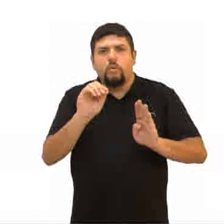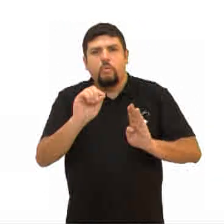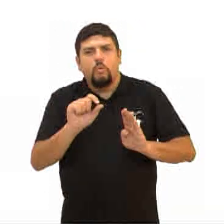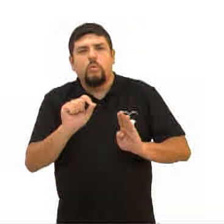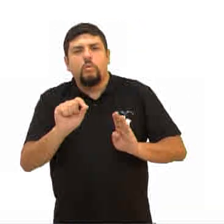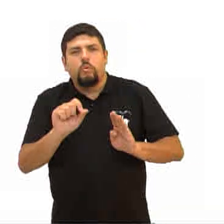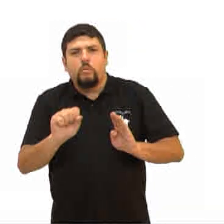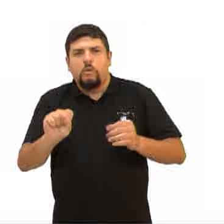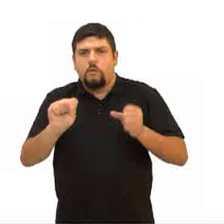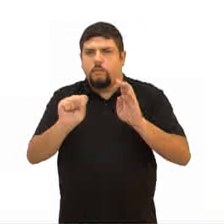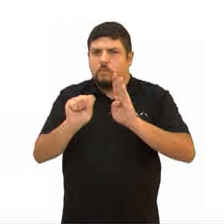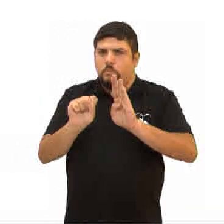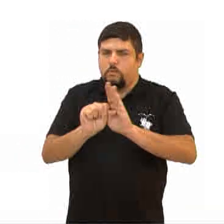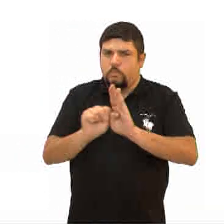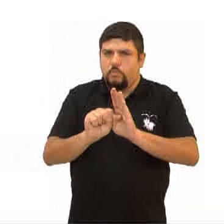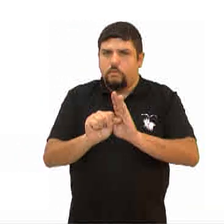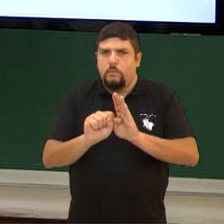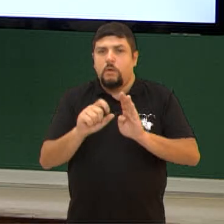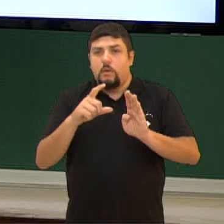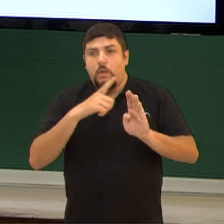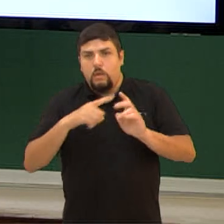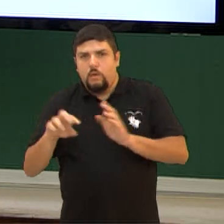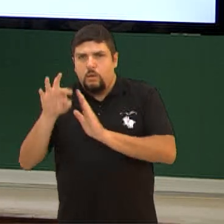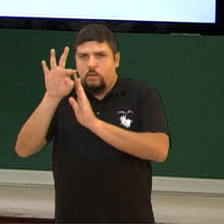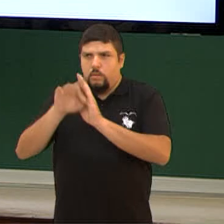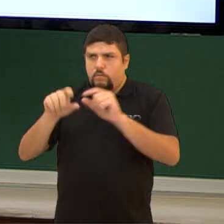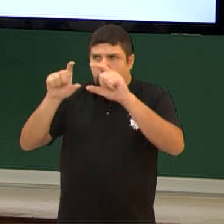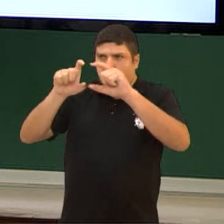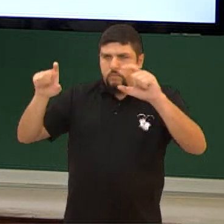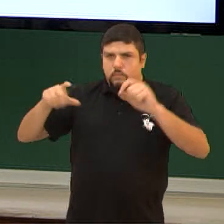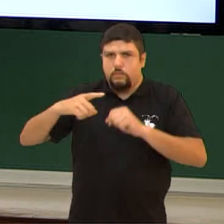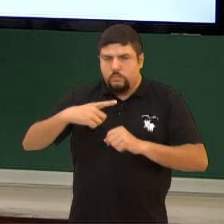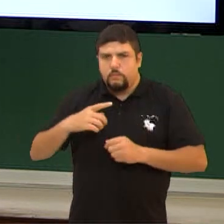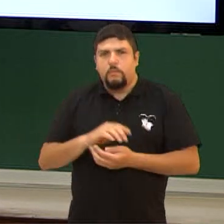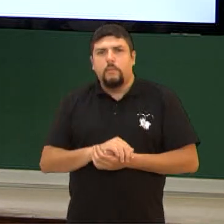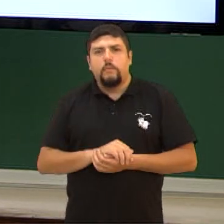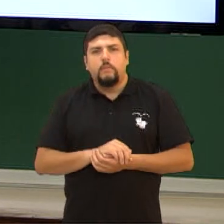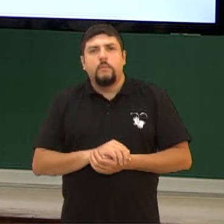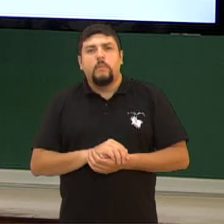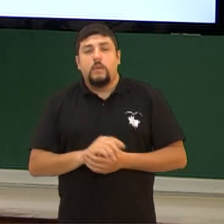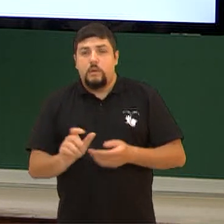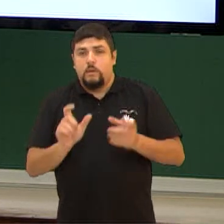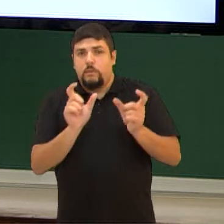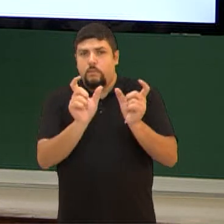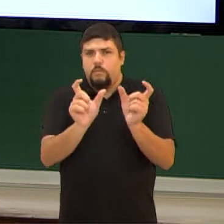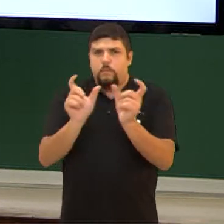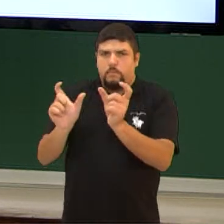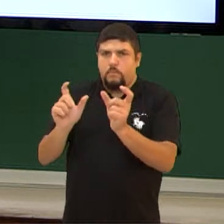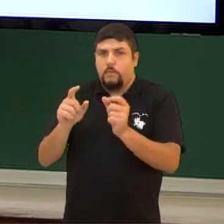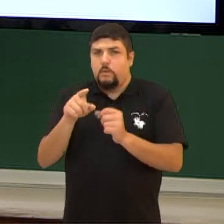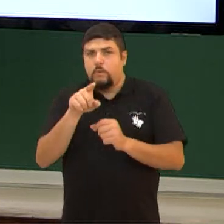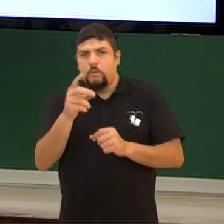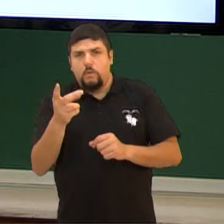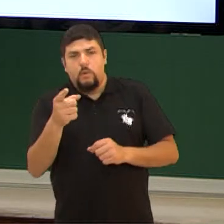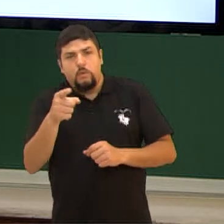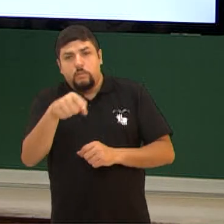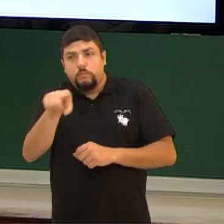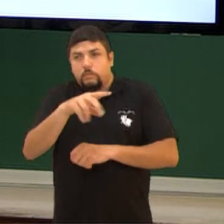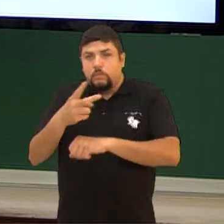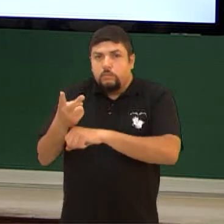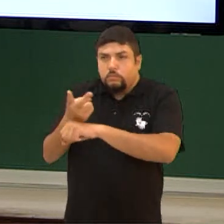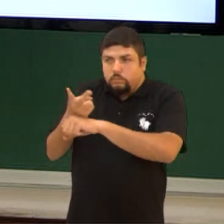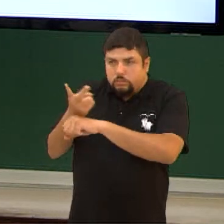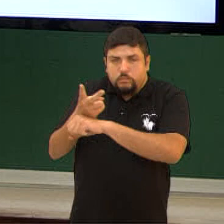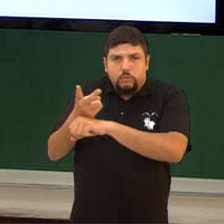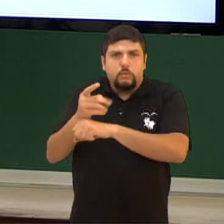tá? Que estão no texto. E essas duas palavras que vocês precisam procurar aqui no texto, elas